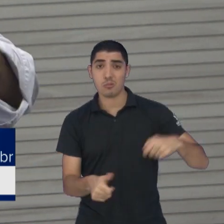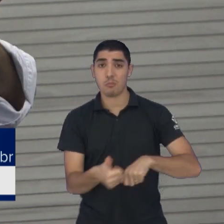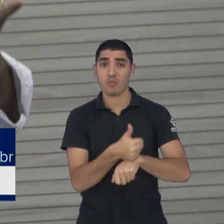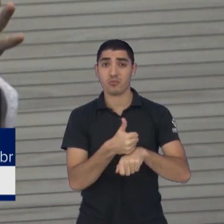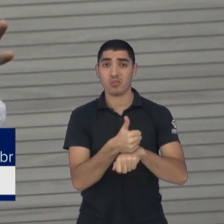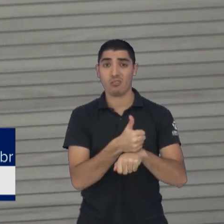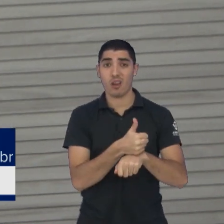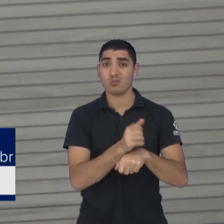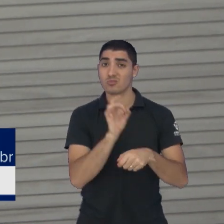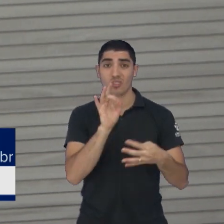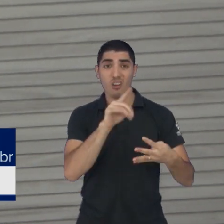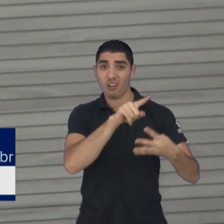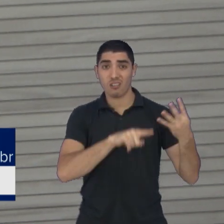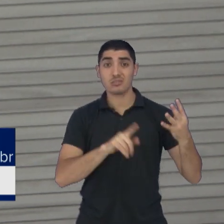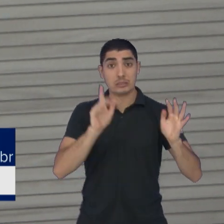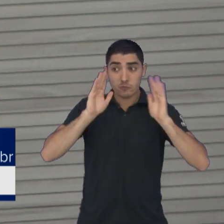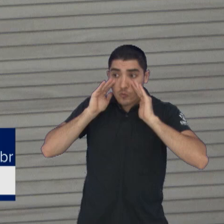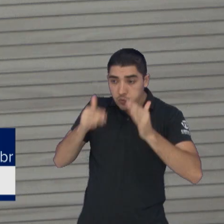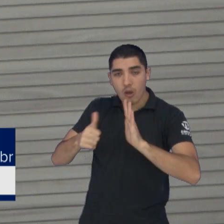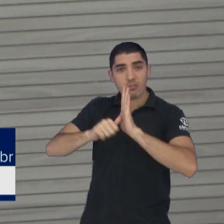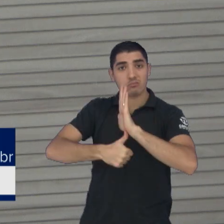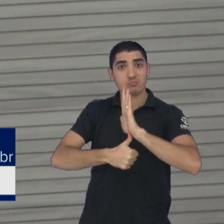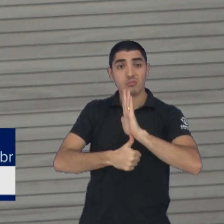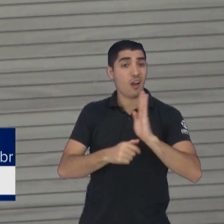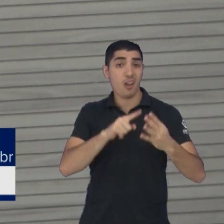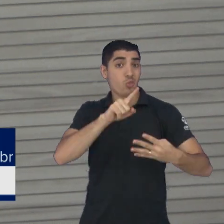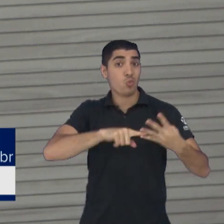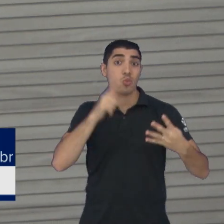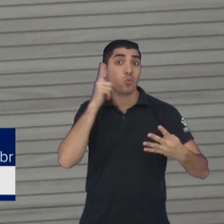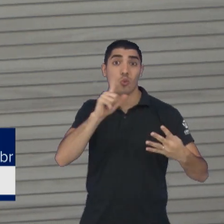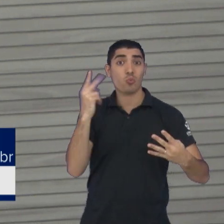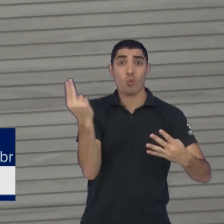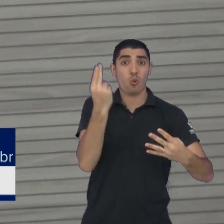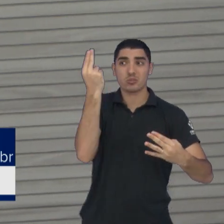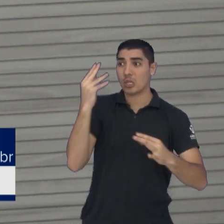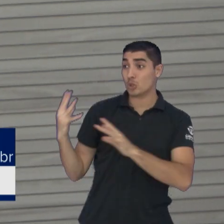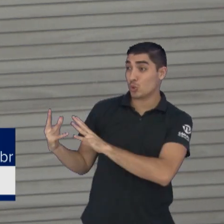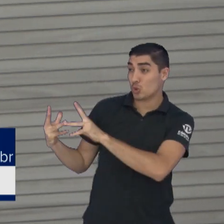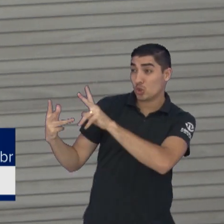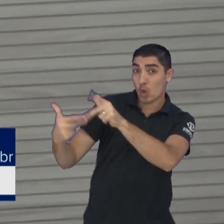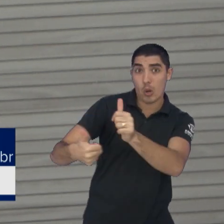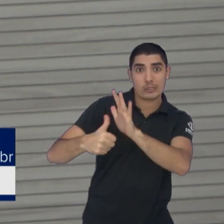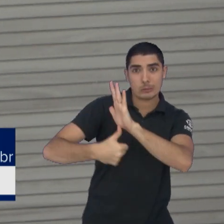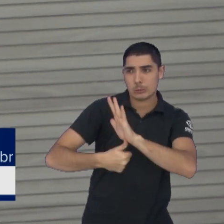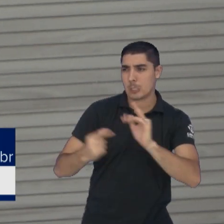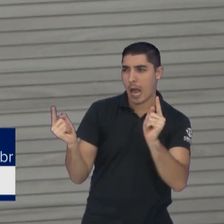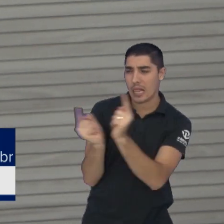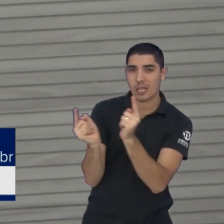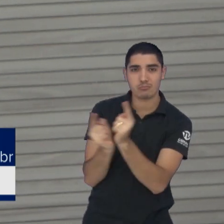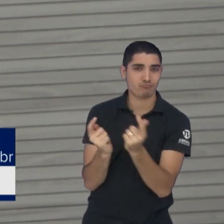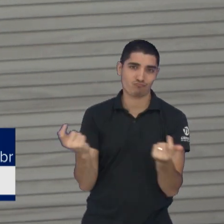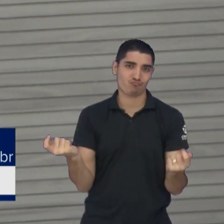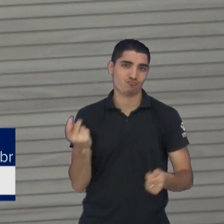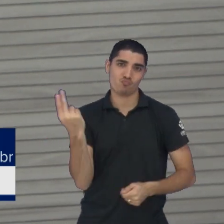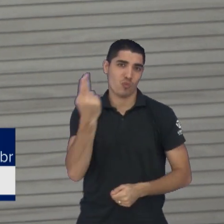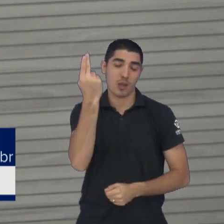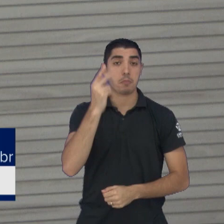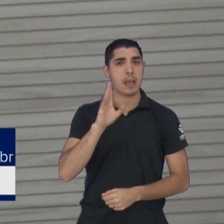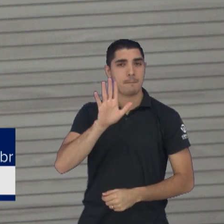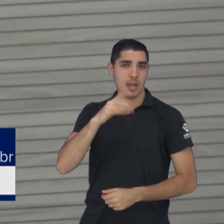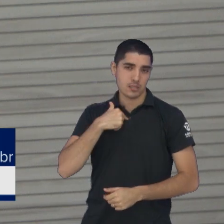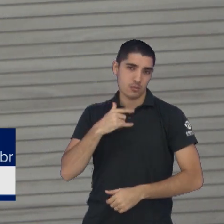atendendo toda a demanda existente em São José dos Campos. Mas, como eu falei, né, a reunião foi na ASIM, a ASIM que faz um belíssimo trabalho,